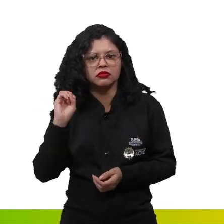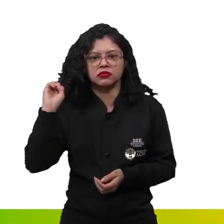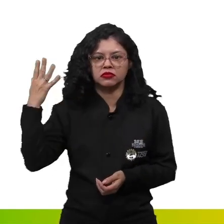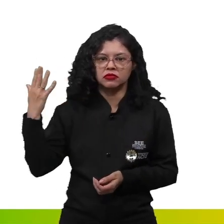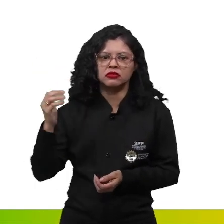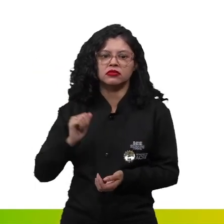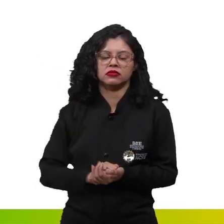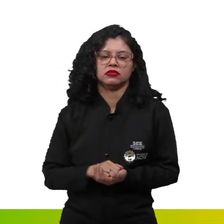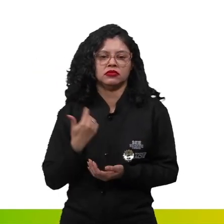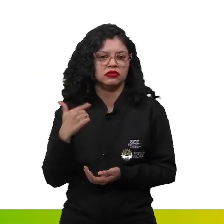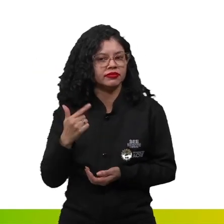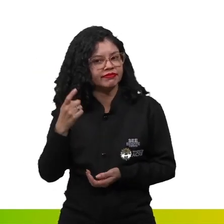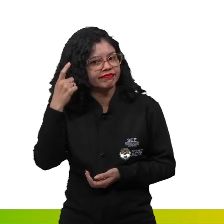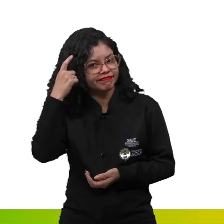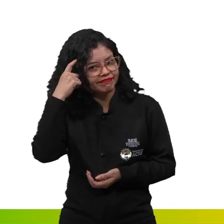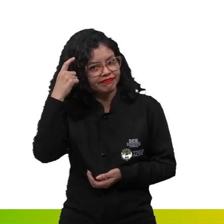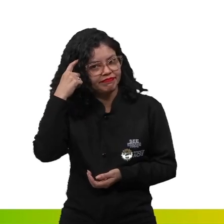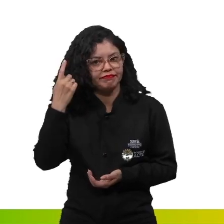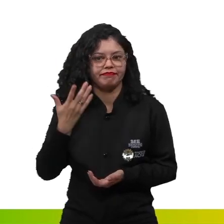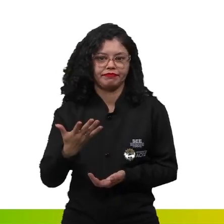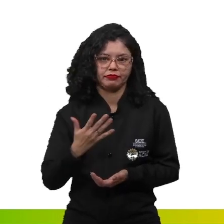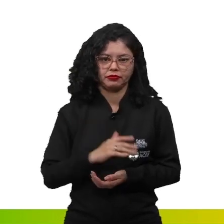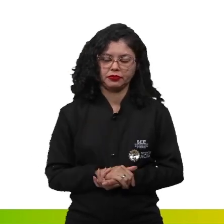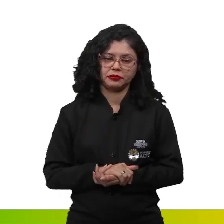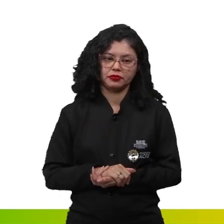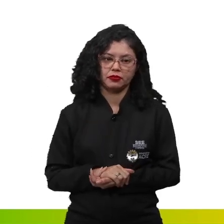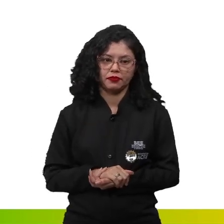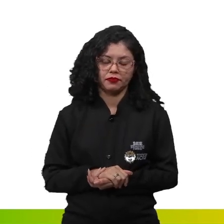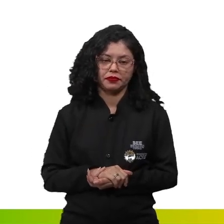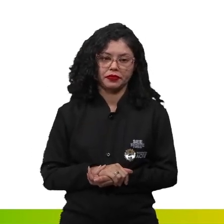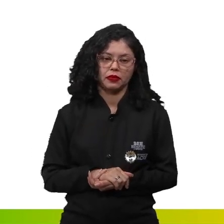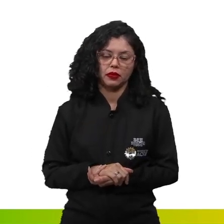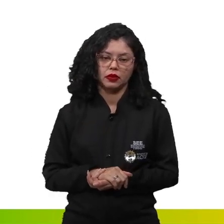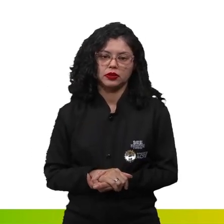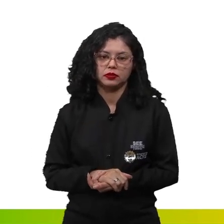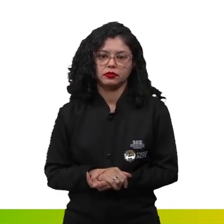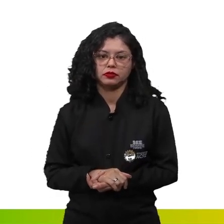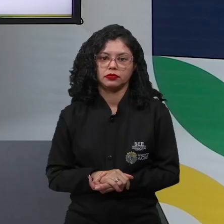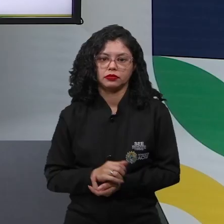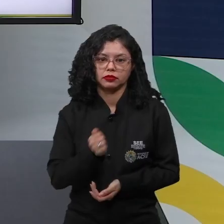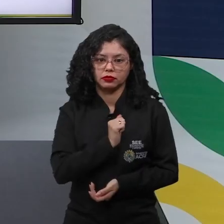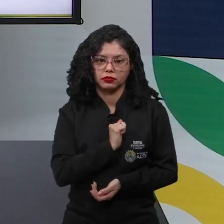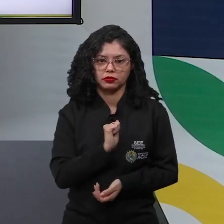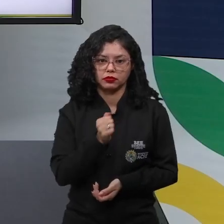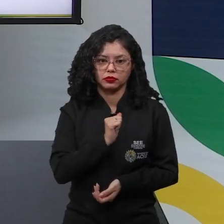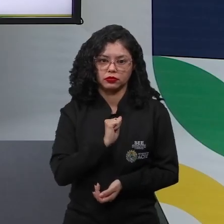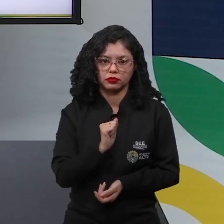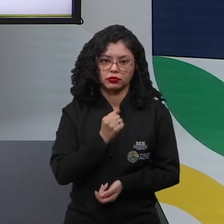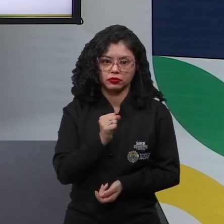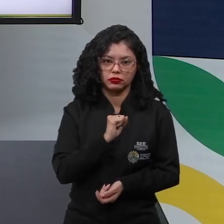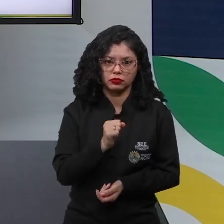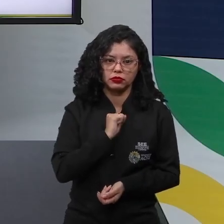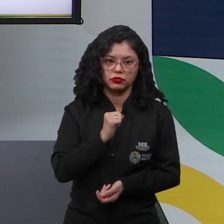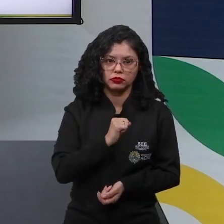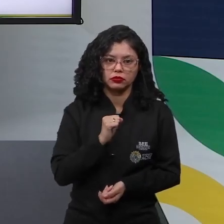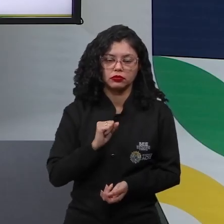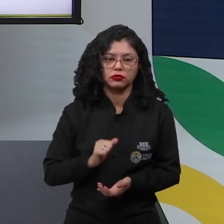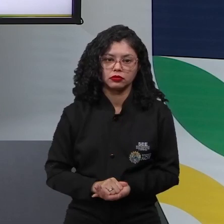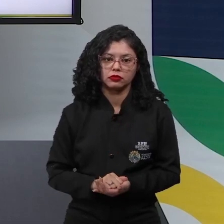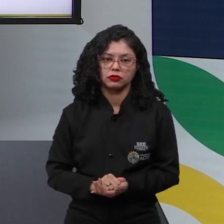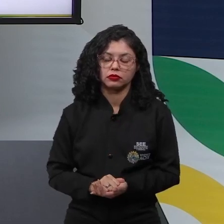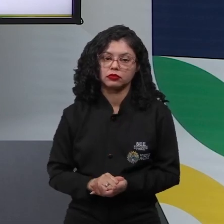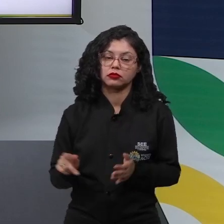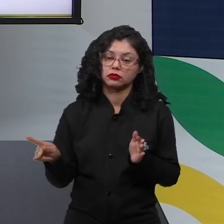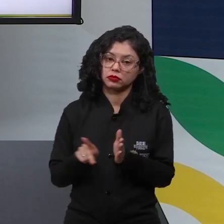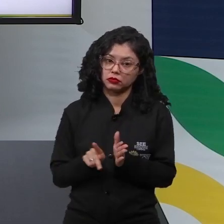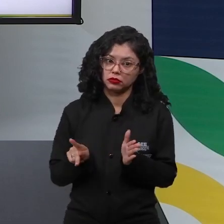que acontecem sem que você pense nelas. Vamos, por exemplo, os batimentos cardíacos. É